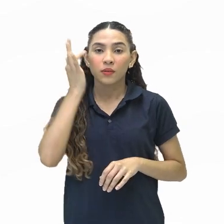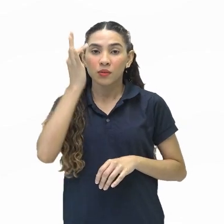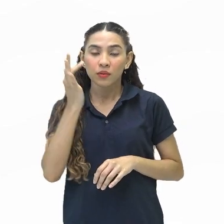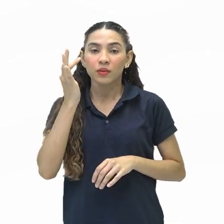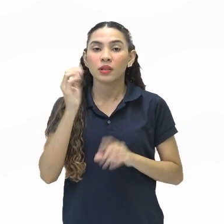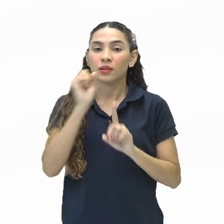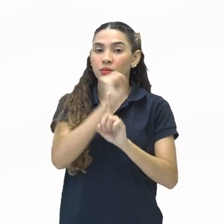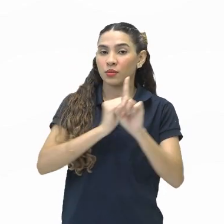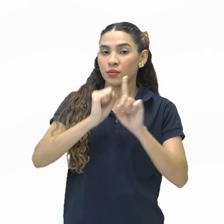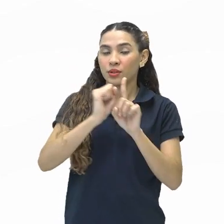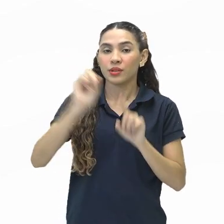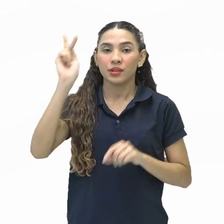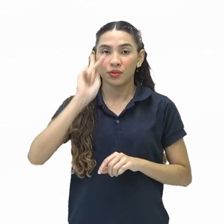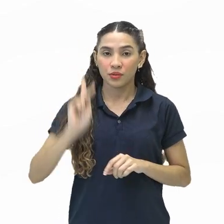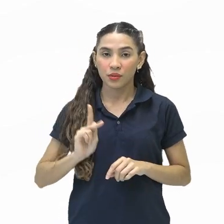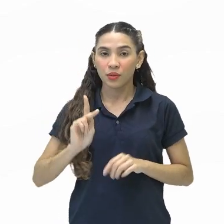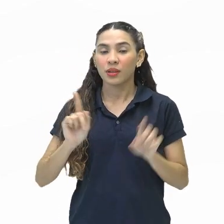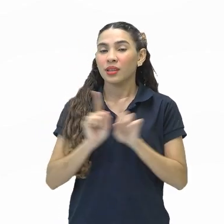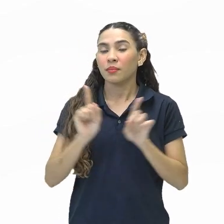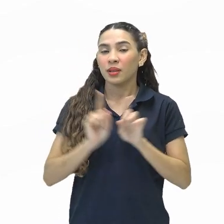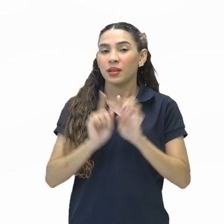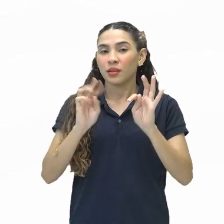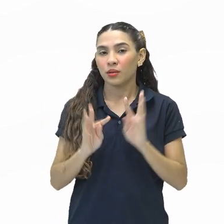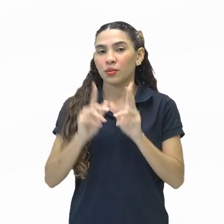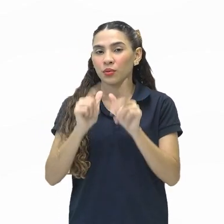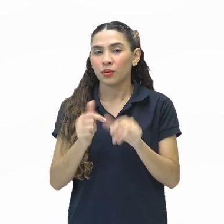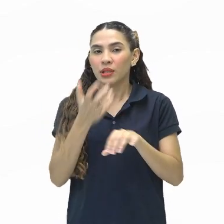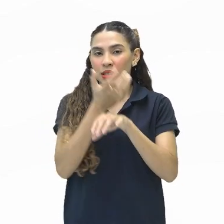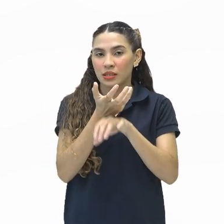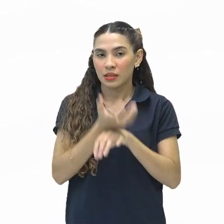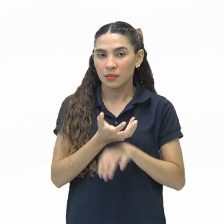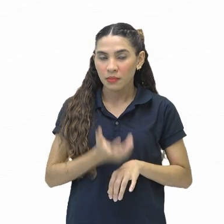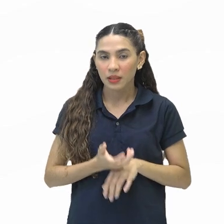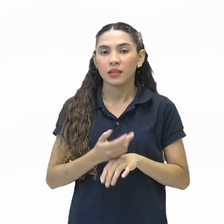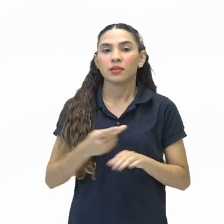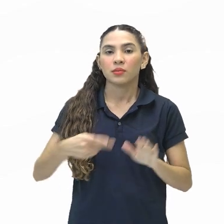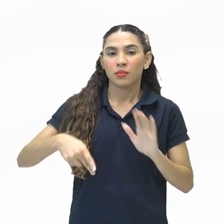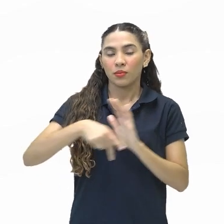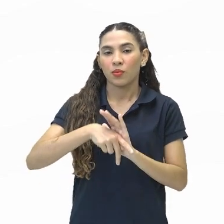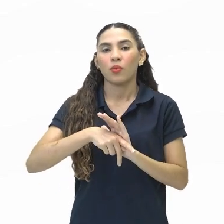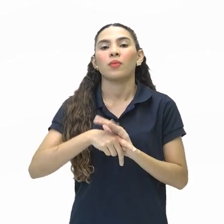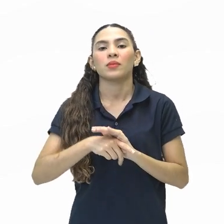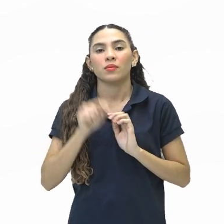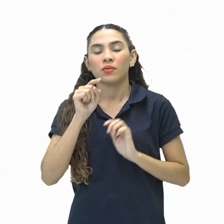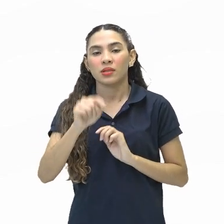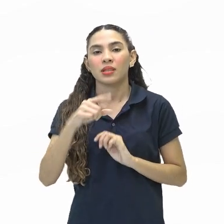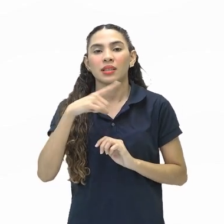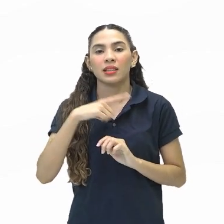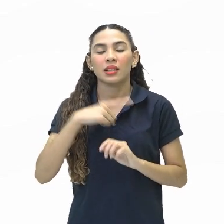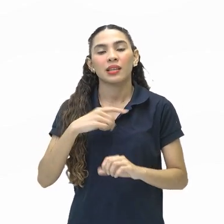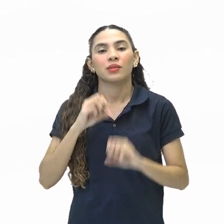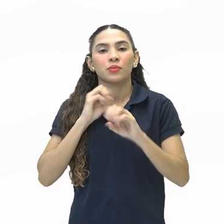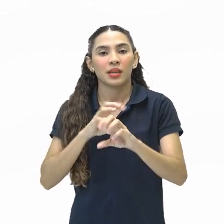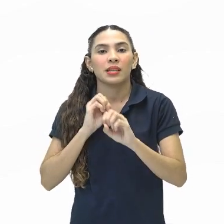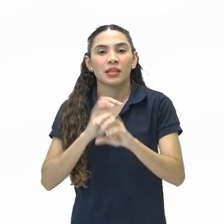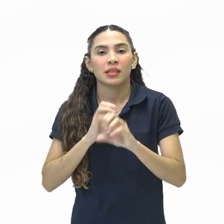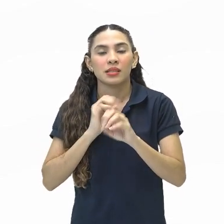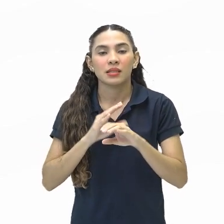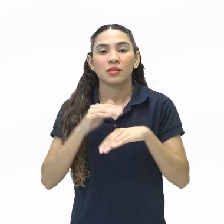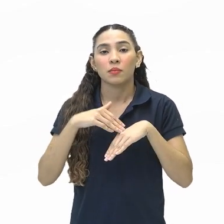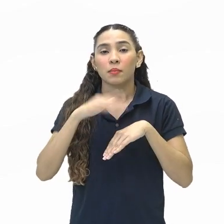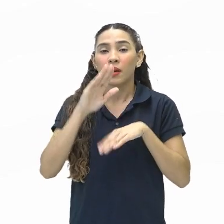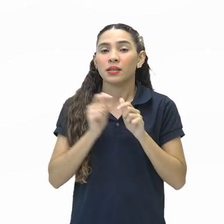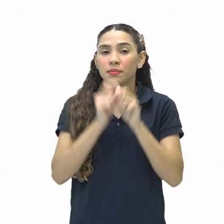filosofia, sociologia, história e todos, né, os componentes, né, curriculares, né, que você tem na educação